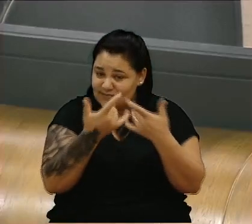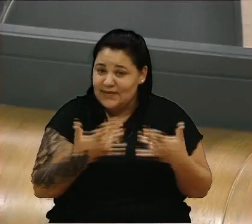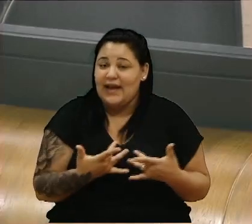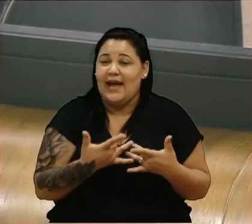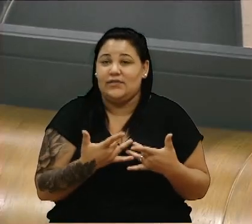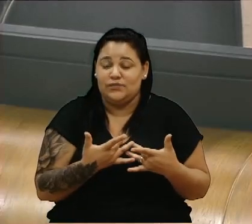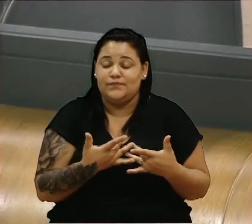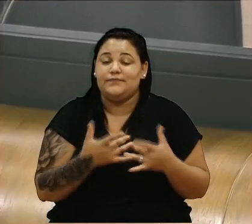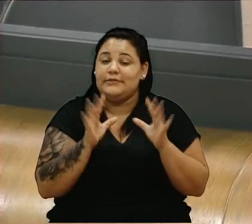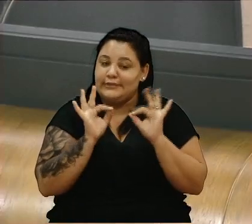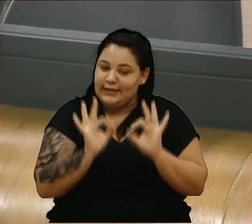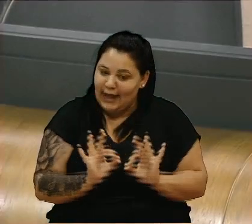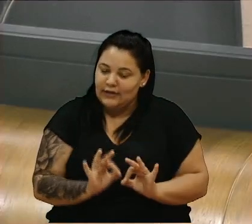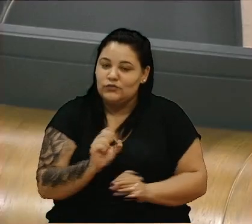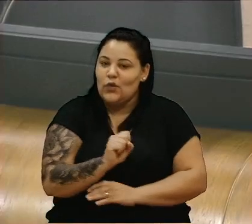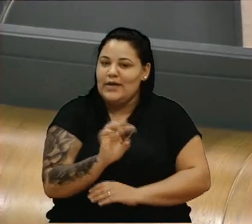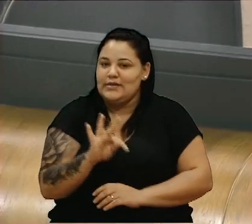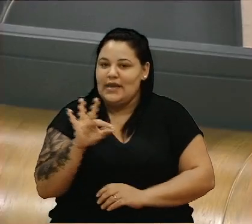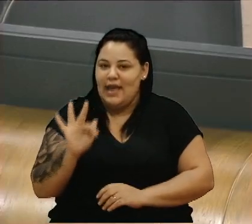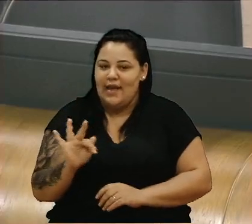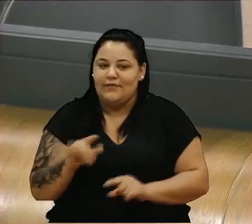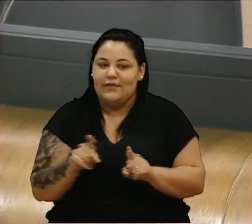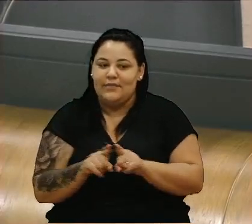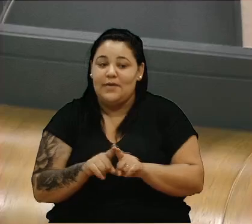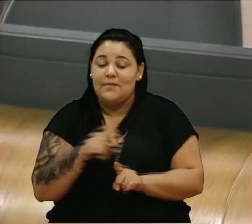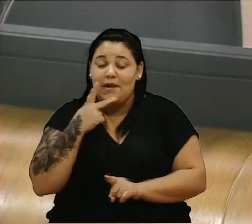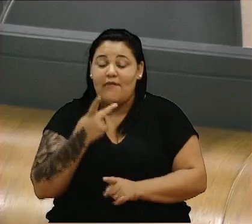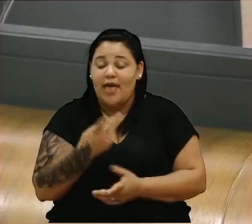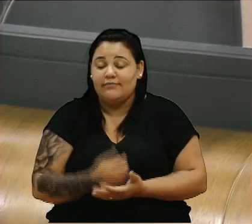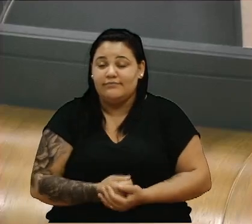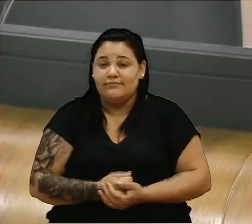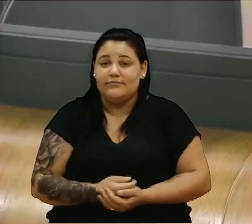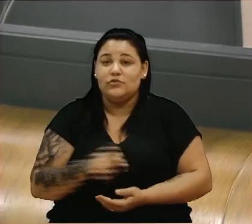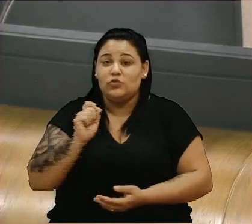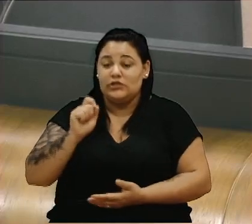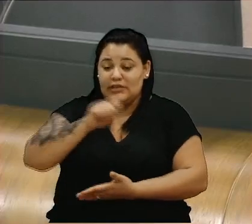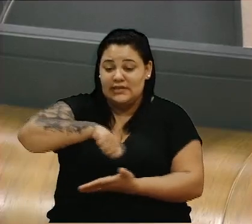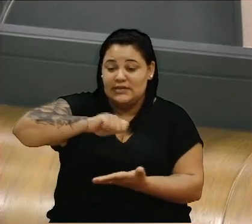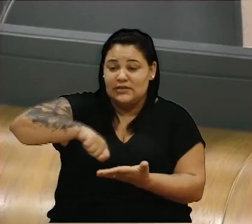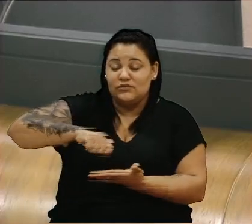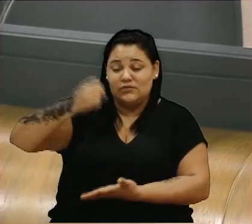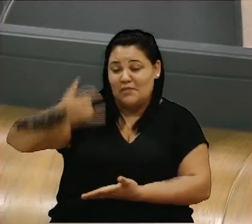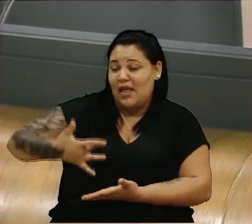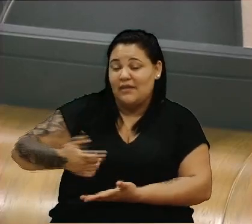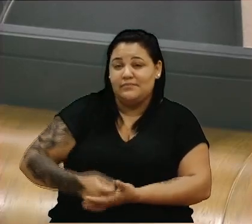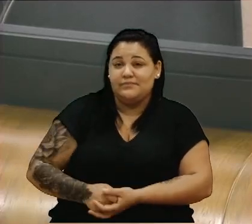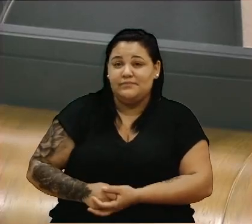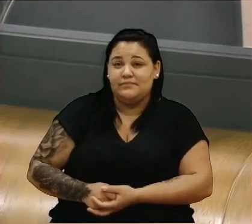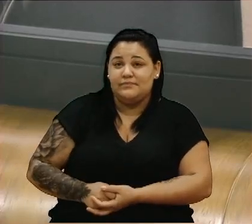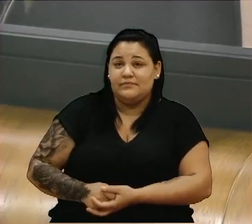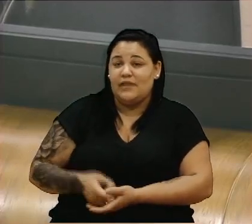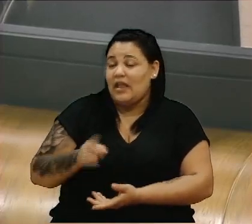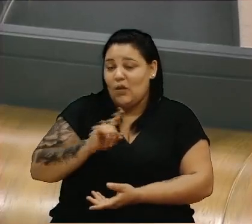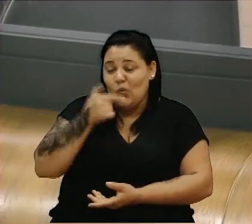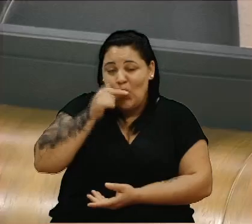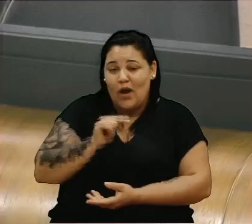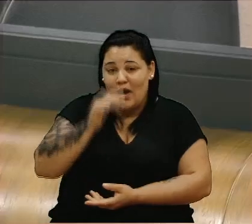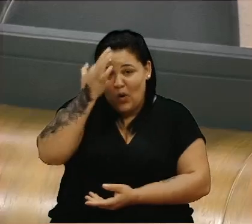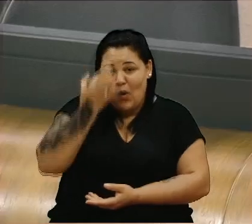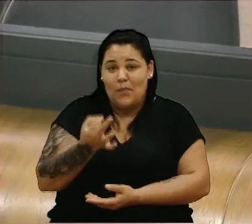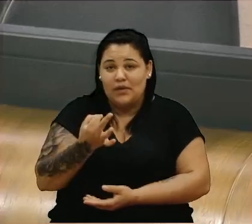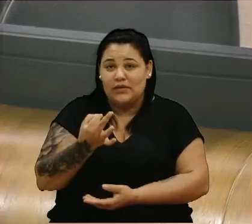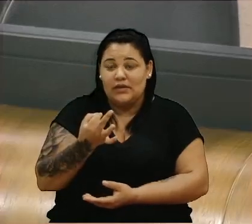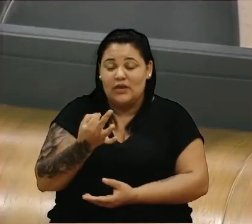desenhar, do STF, para explicar o que está escrito ali. Se ele não consegue entender na